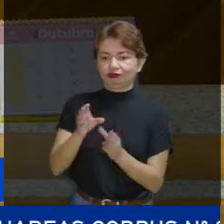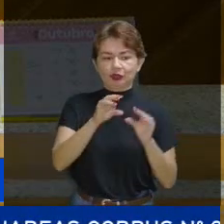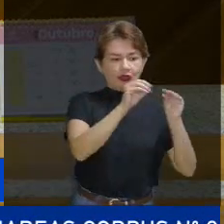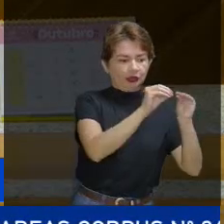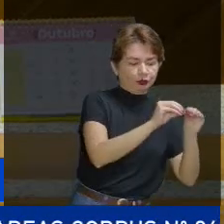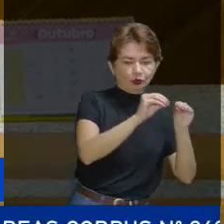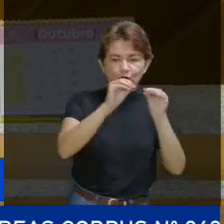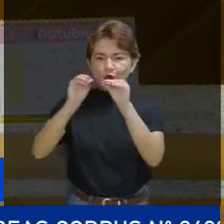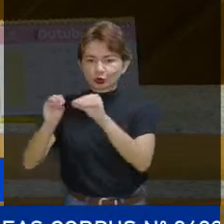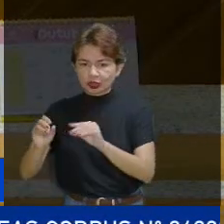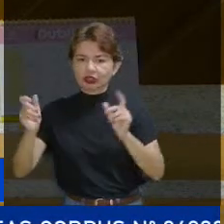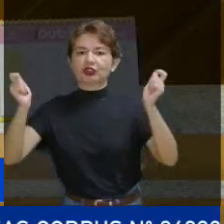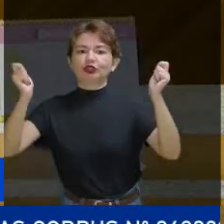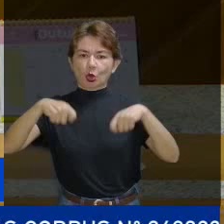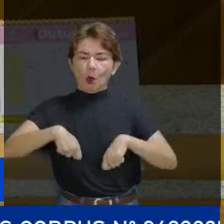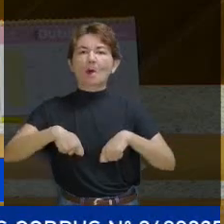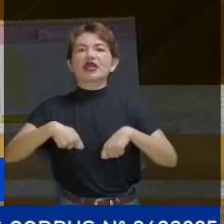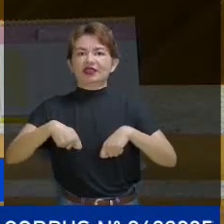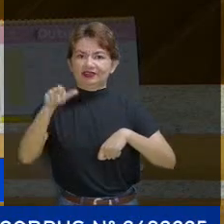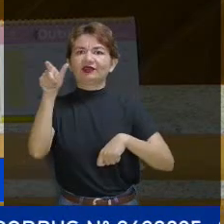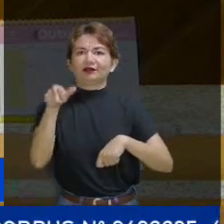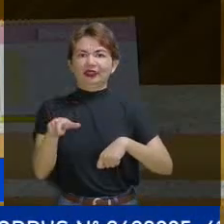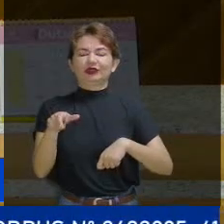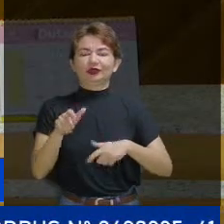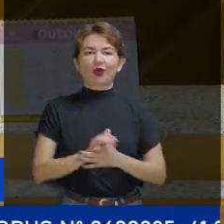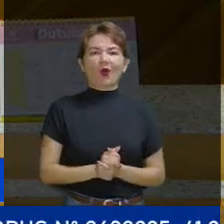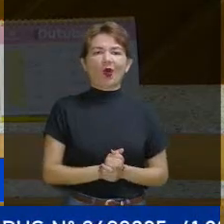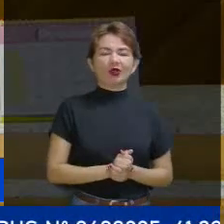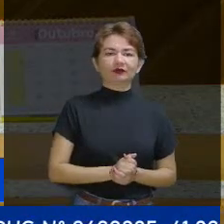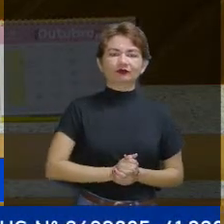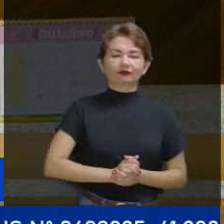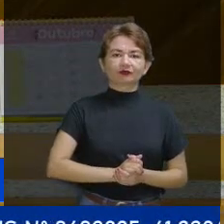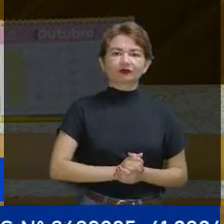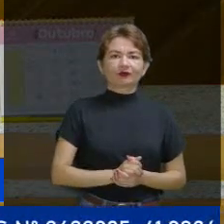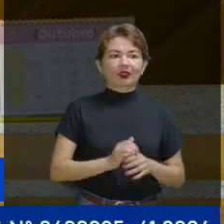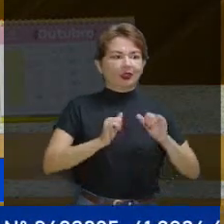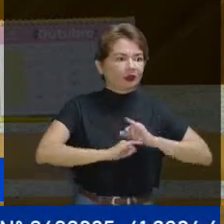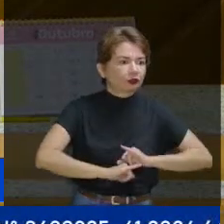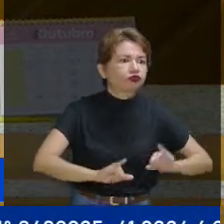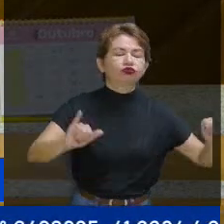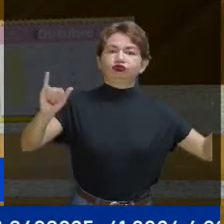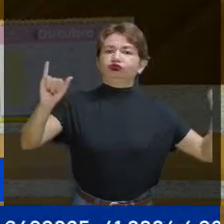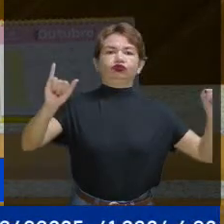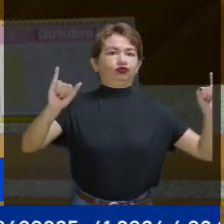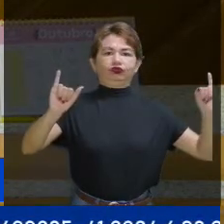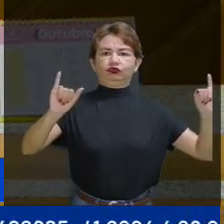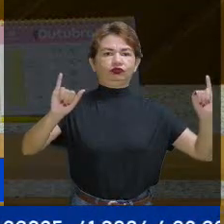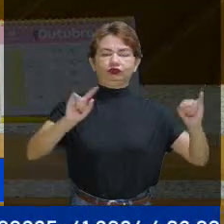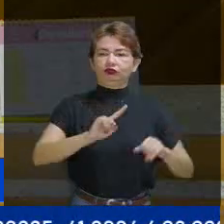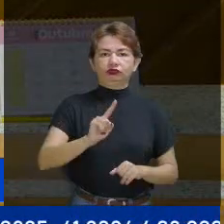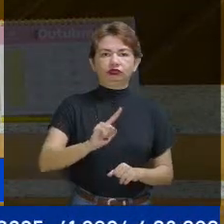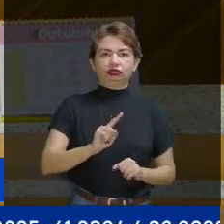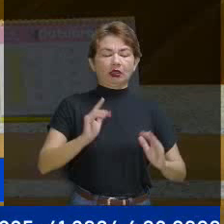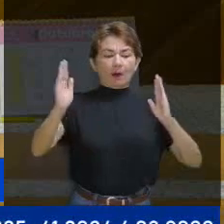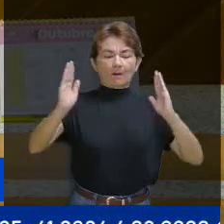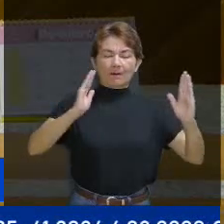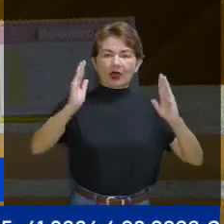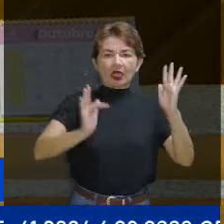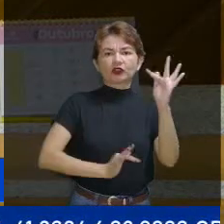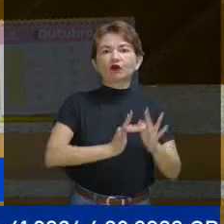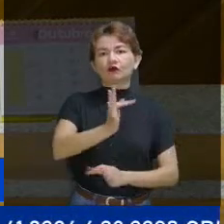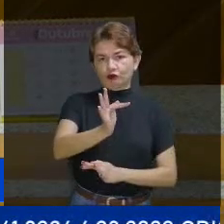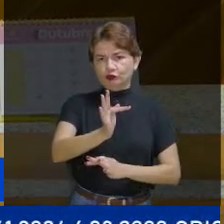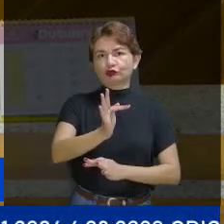de competência não ocorreram automaticamente com a publicação da resolução, mas programadas para um prazo